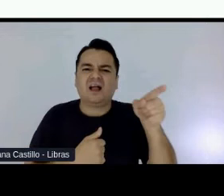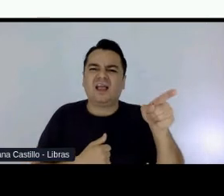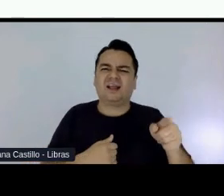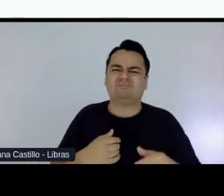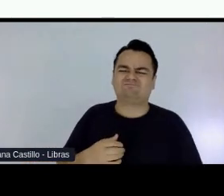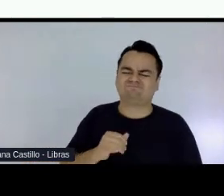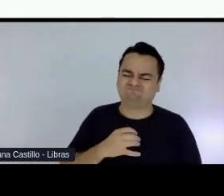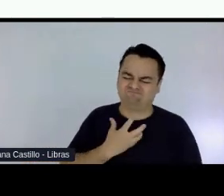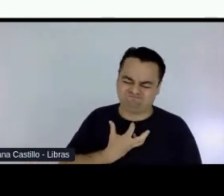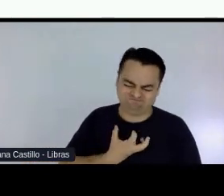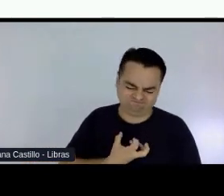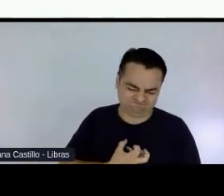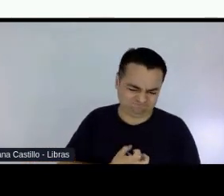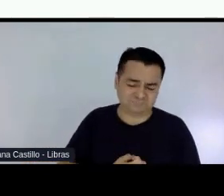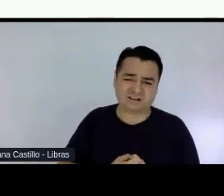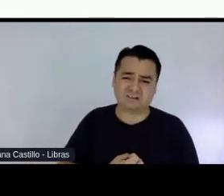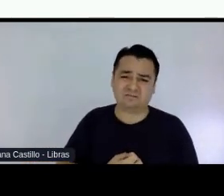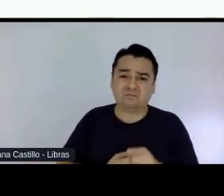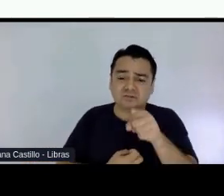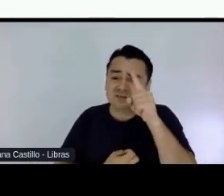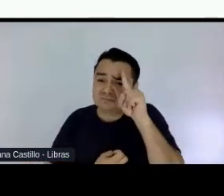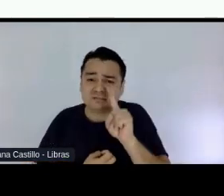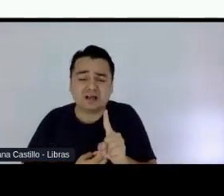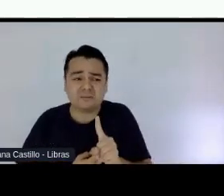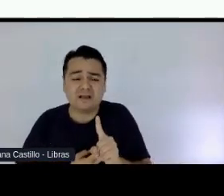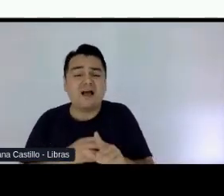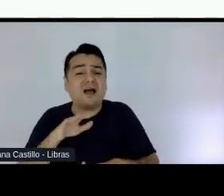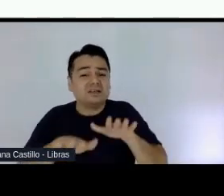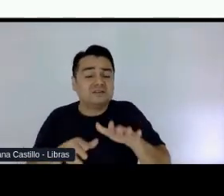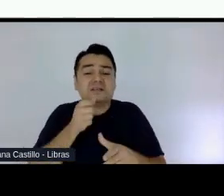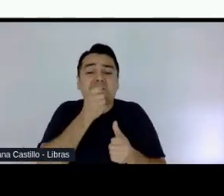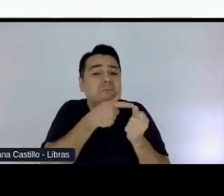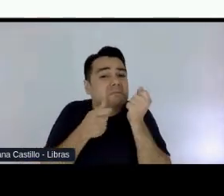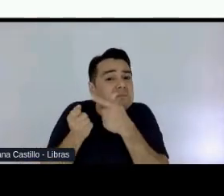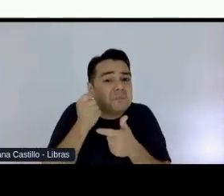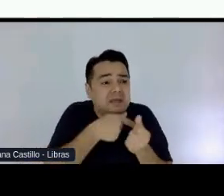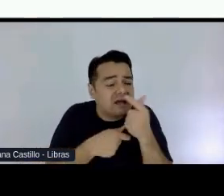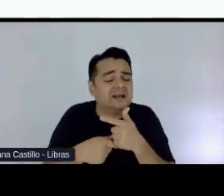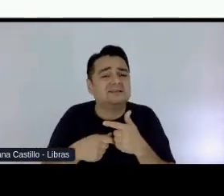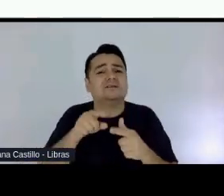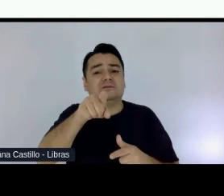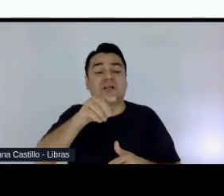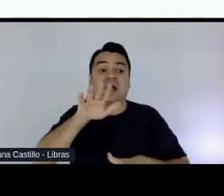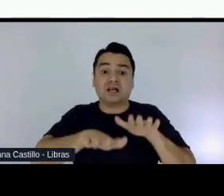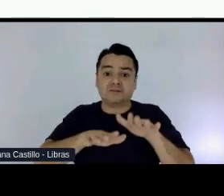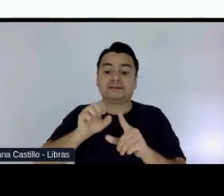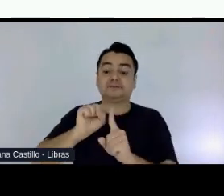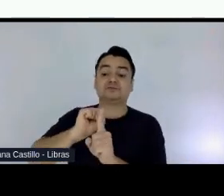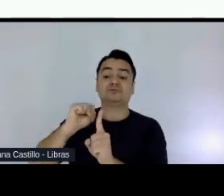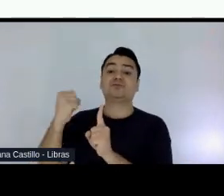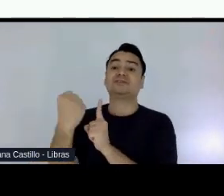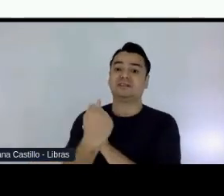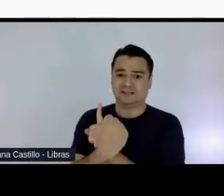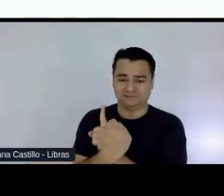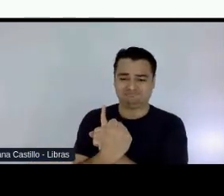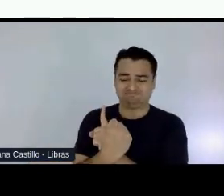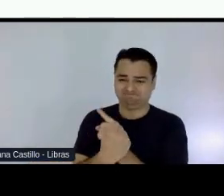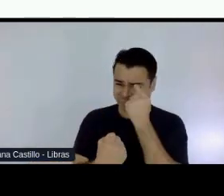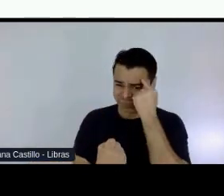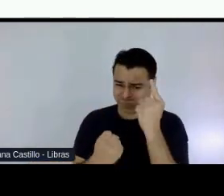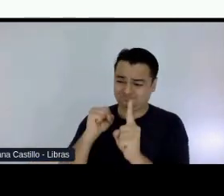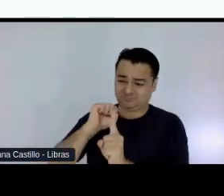ter cuidados, porque as piadas, muitas das vezes, se a gente pensar na nossa construção social, e aí não é uma